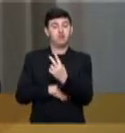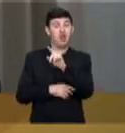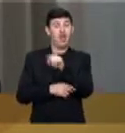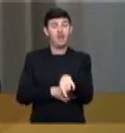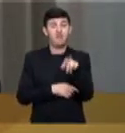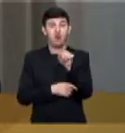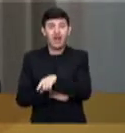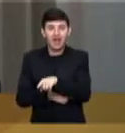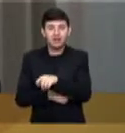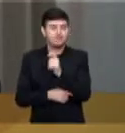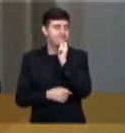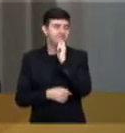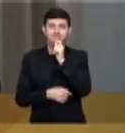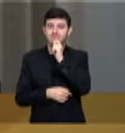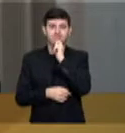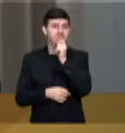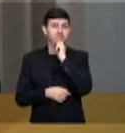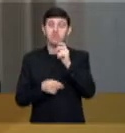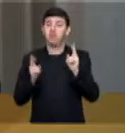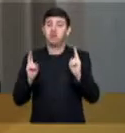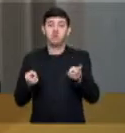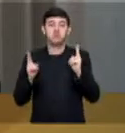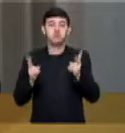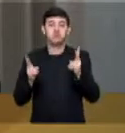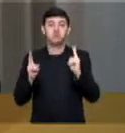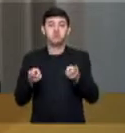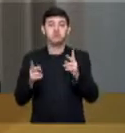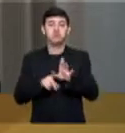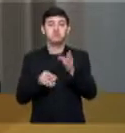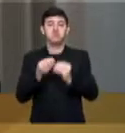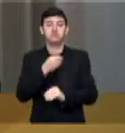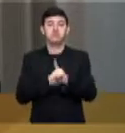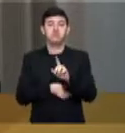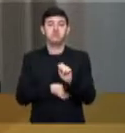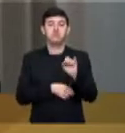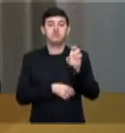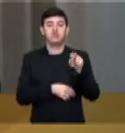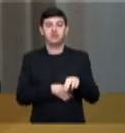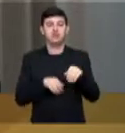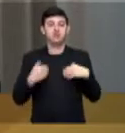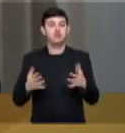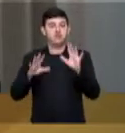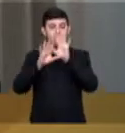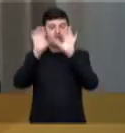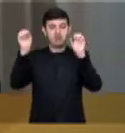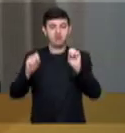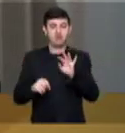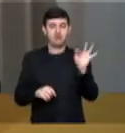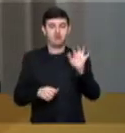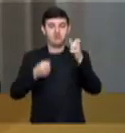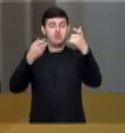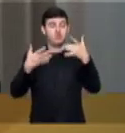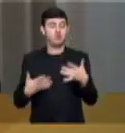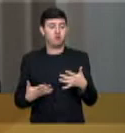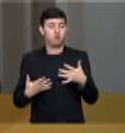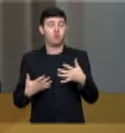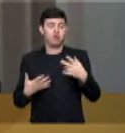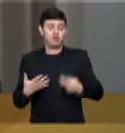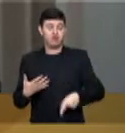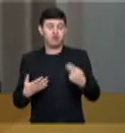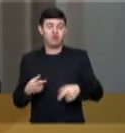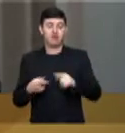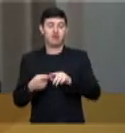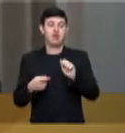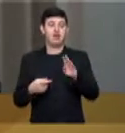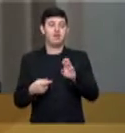alvo viável dessa ADIM. Como já decidido inúmeras vezes por esse Supremo, citado pela Bert e pela Abrau, as alterações feitas